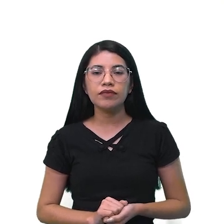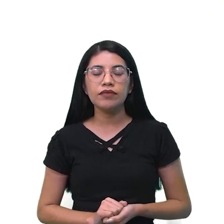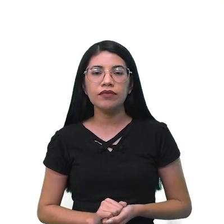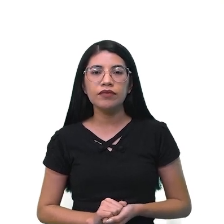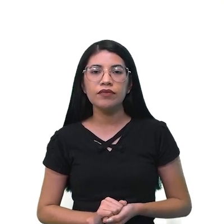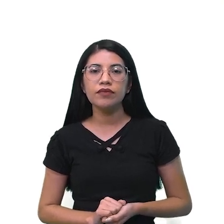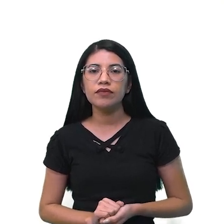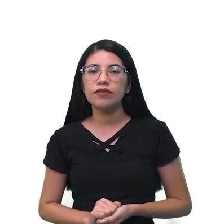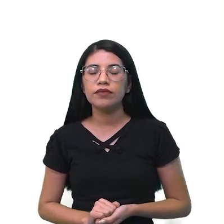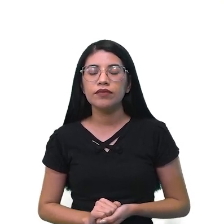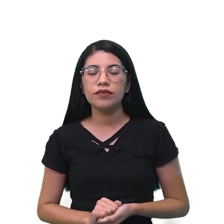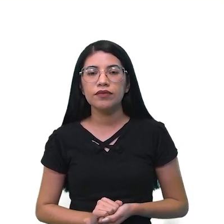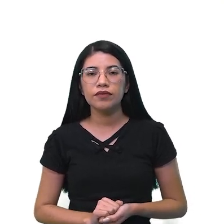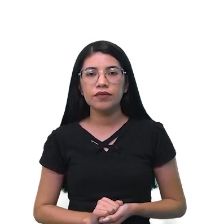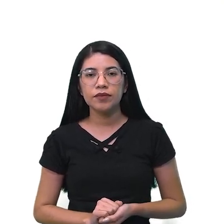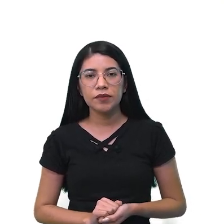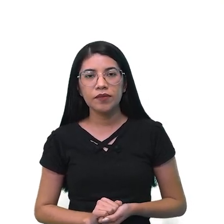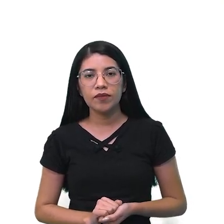nosso cálculo,